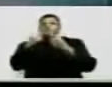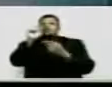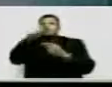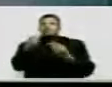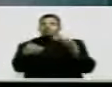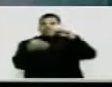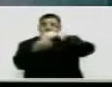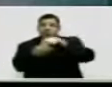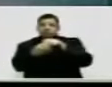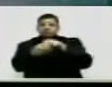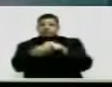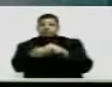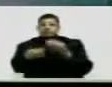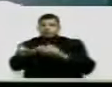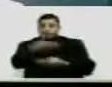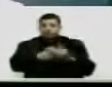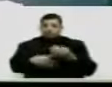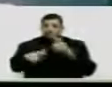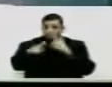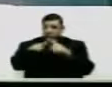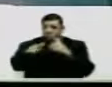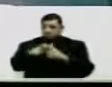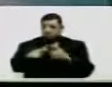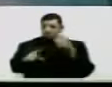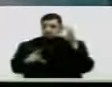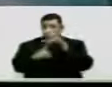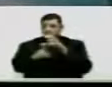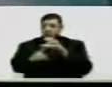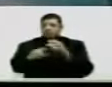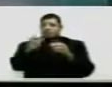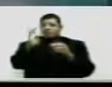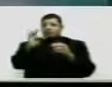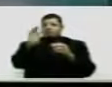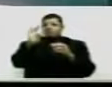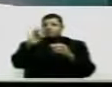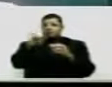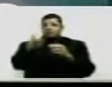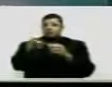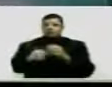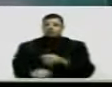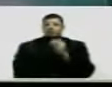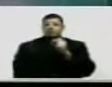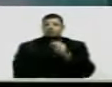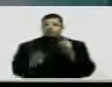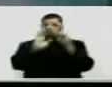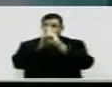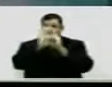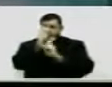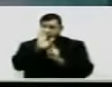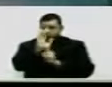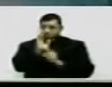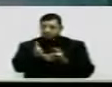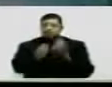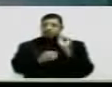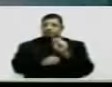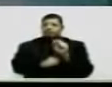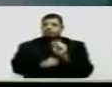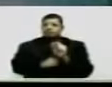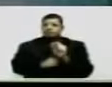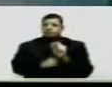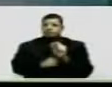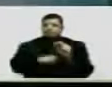mas incluir entre as possibilidades de aplicação do FTI recursos